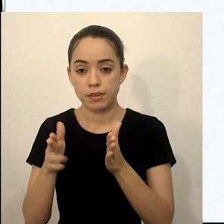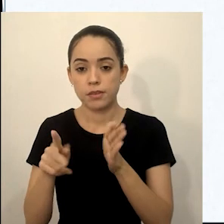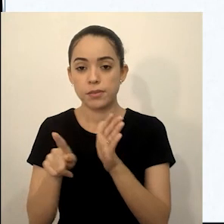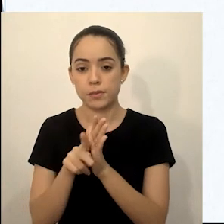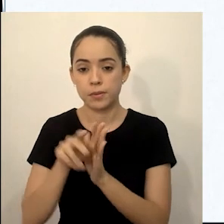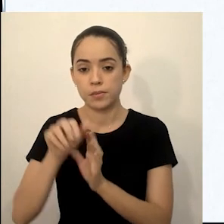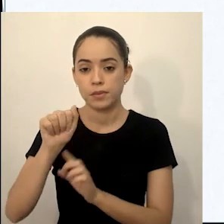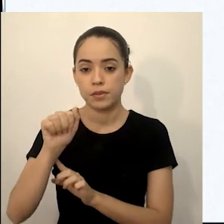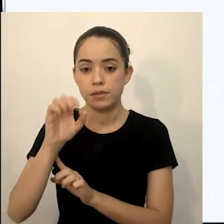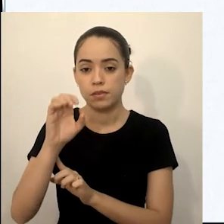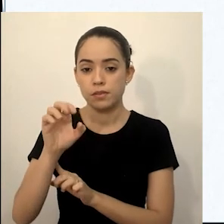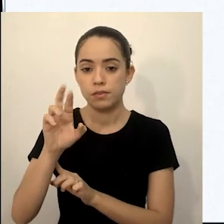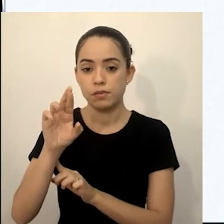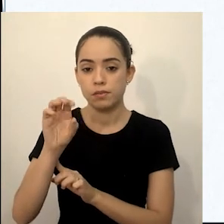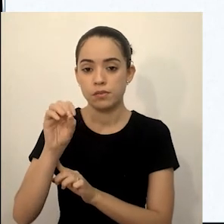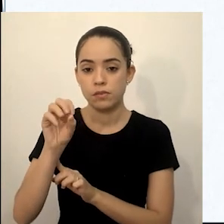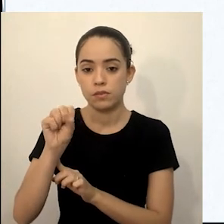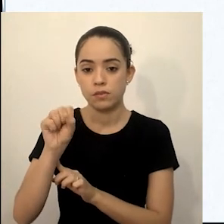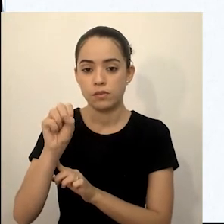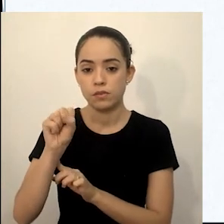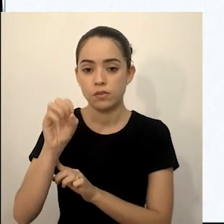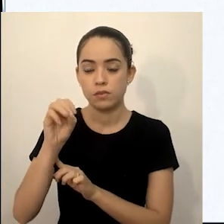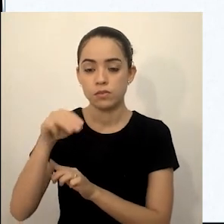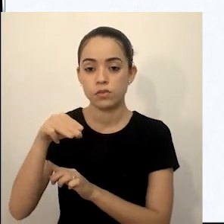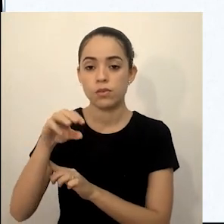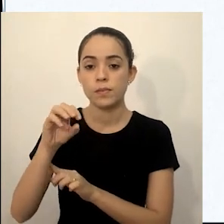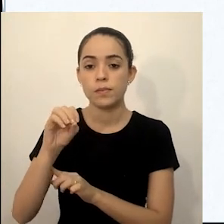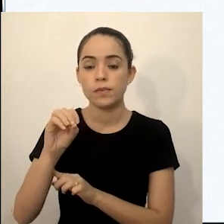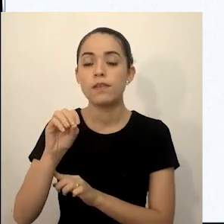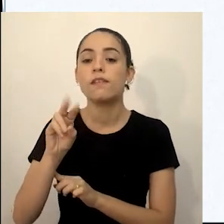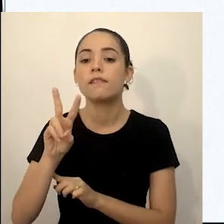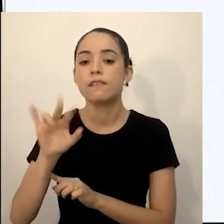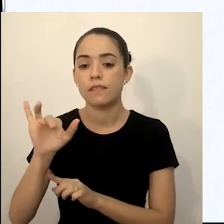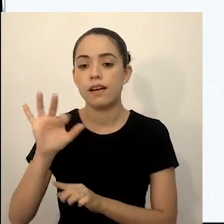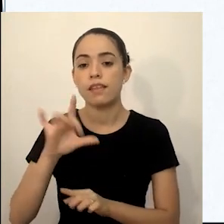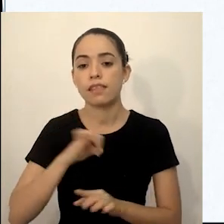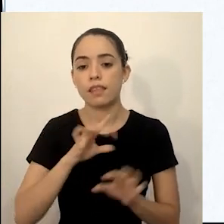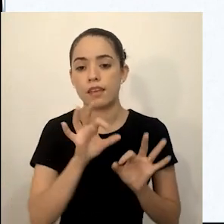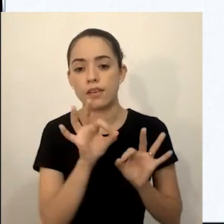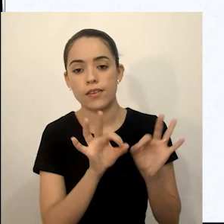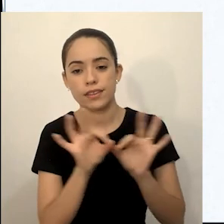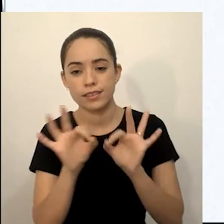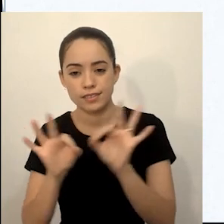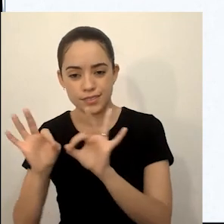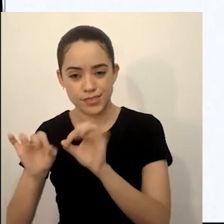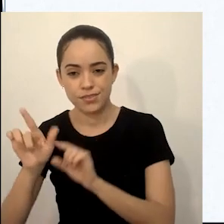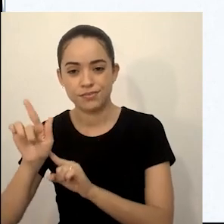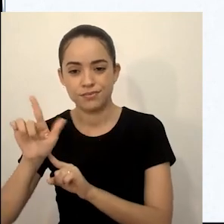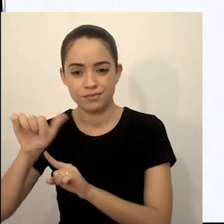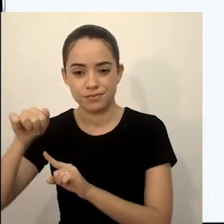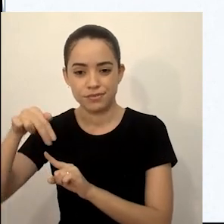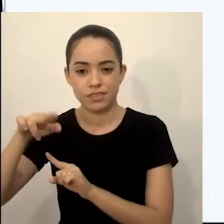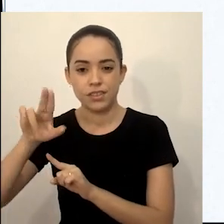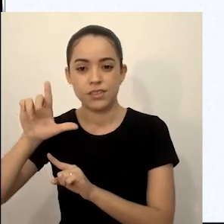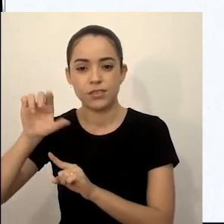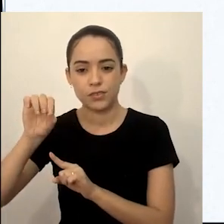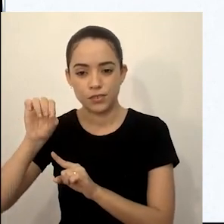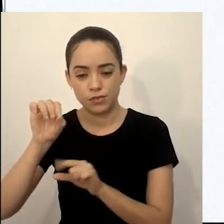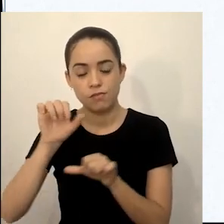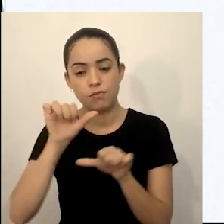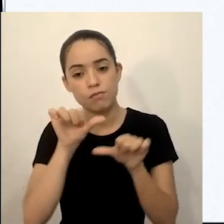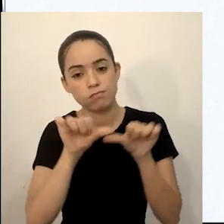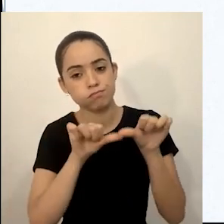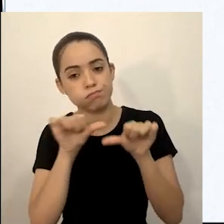A fase do acrossomo implica no arranjo do grânulo